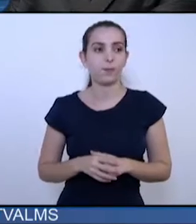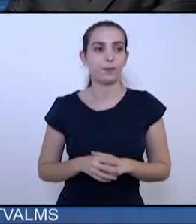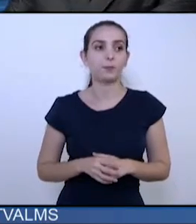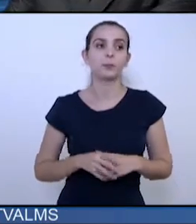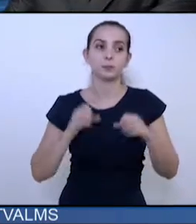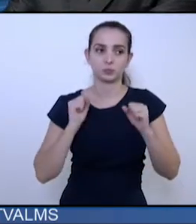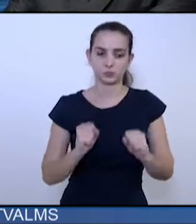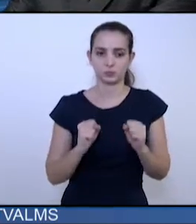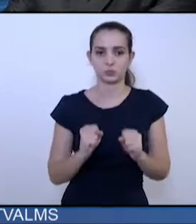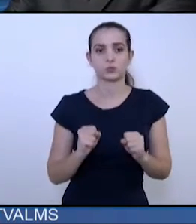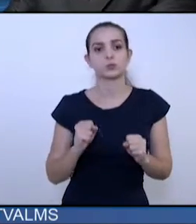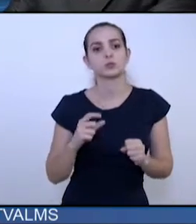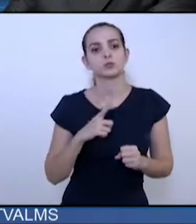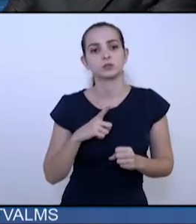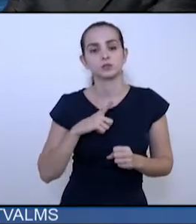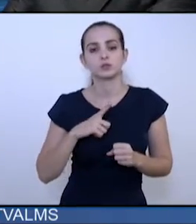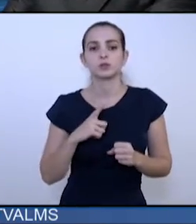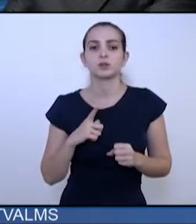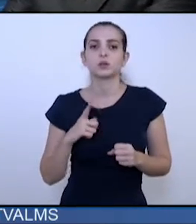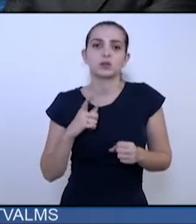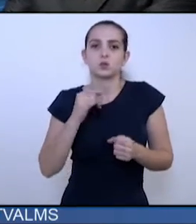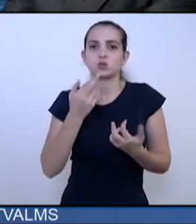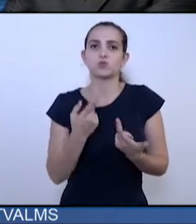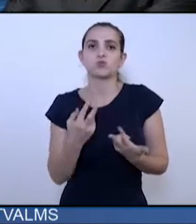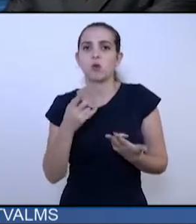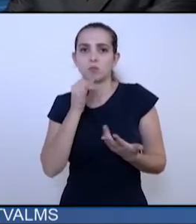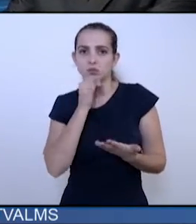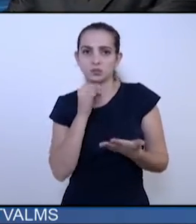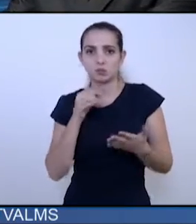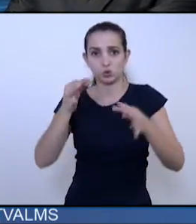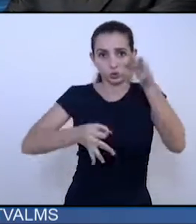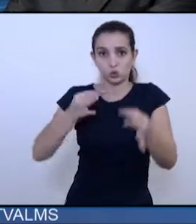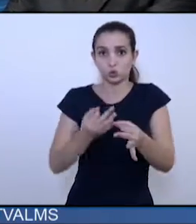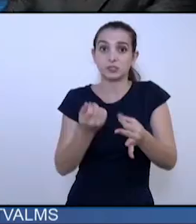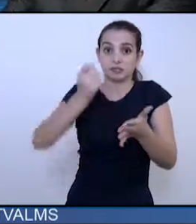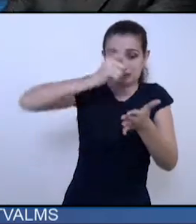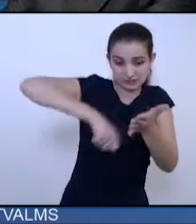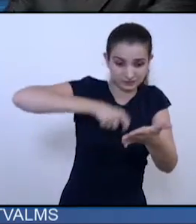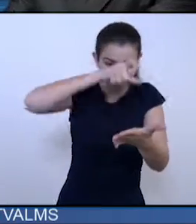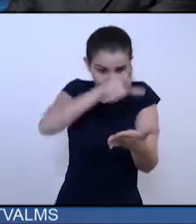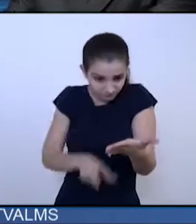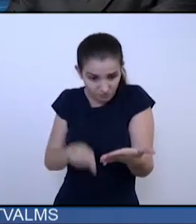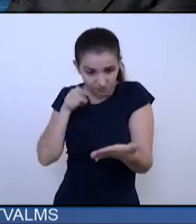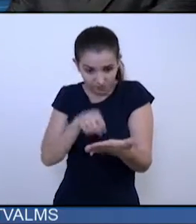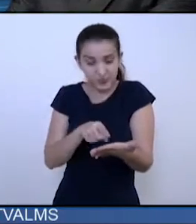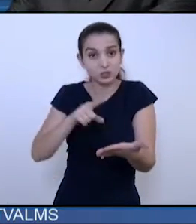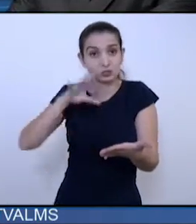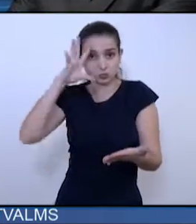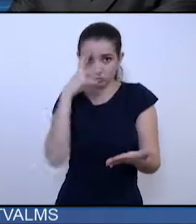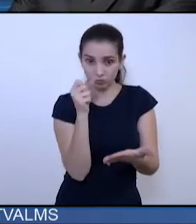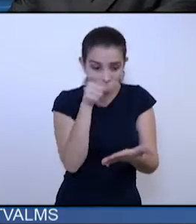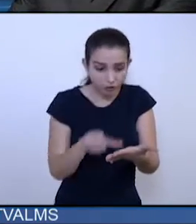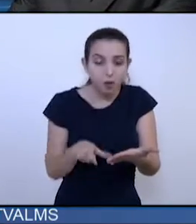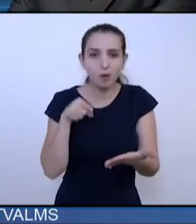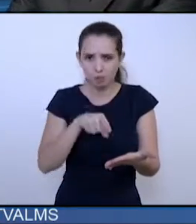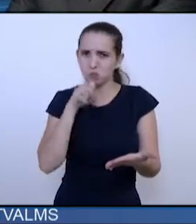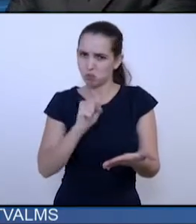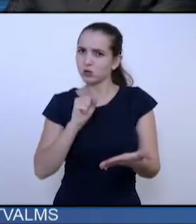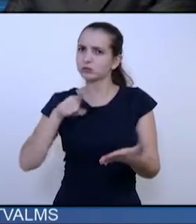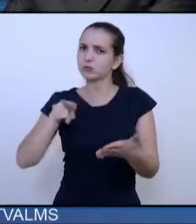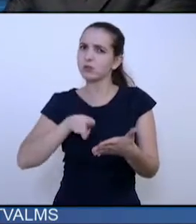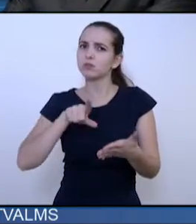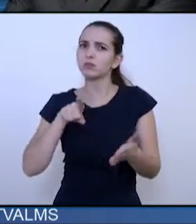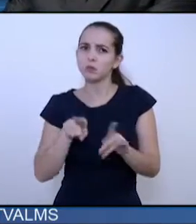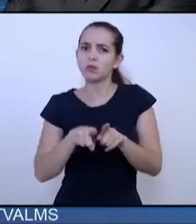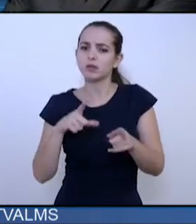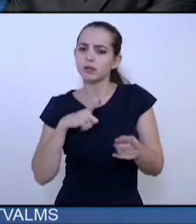pode até uma sentença pode ser reformada, né? Pode ter uma série de situações em que pode ser, né? Então, não